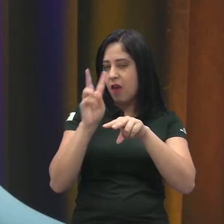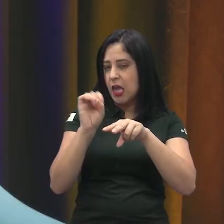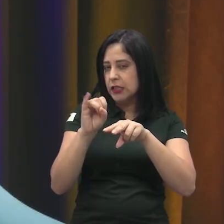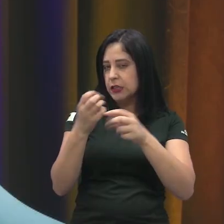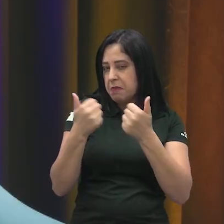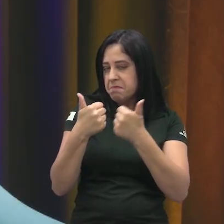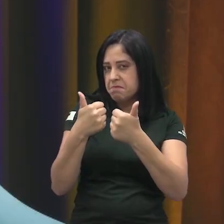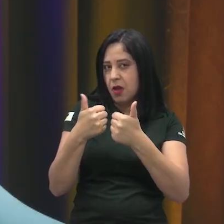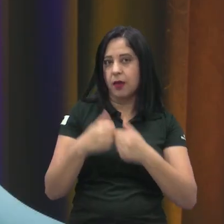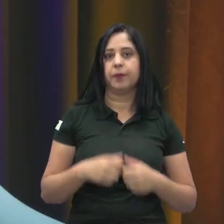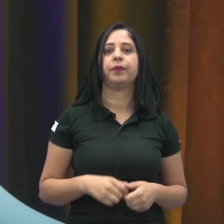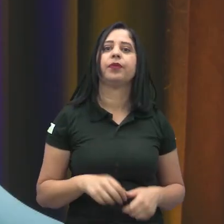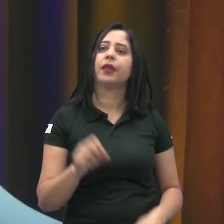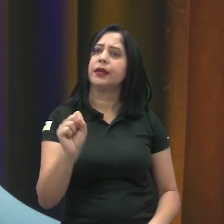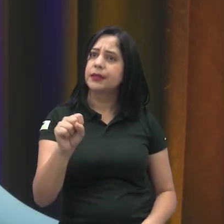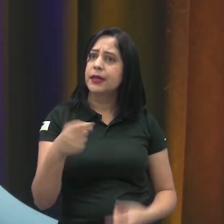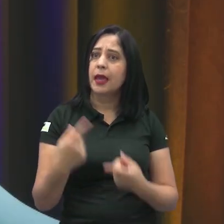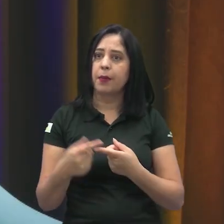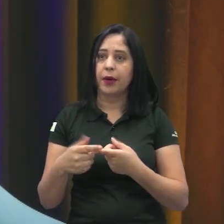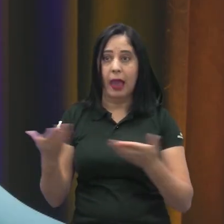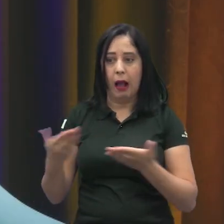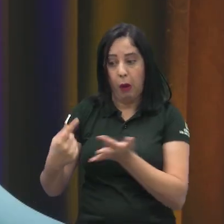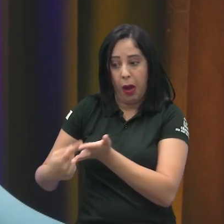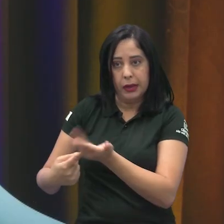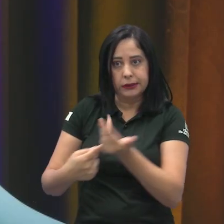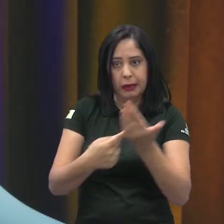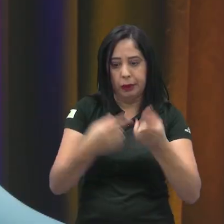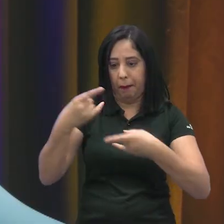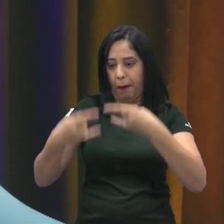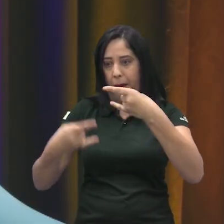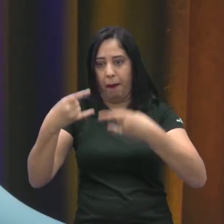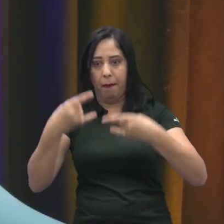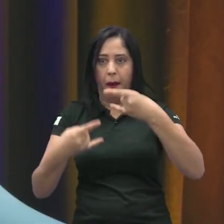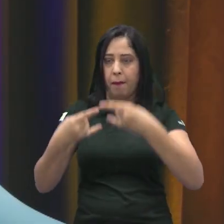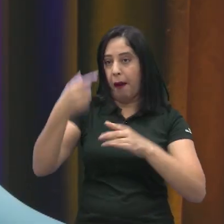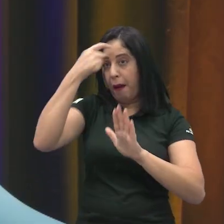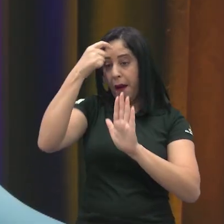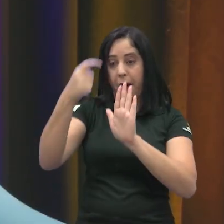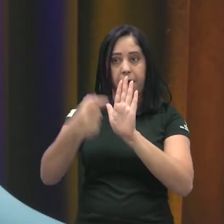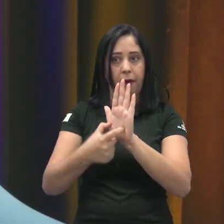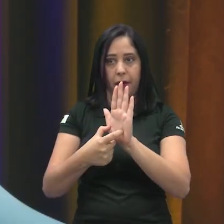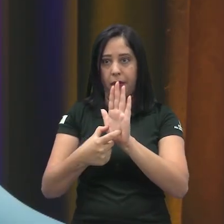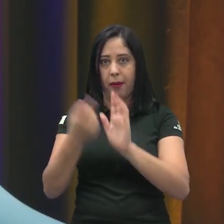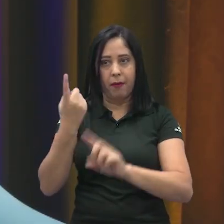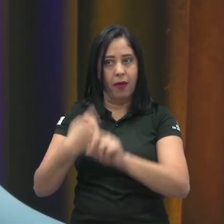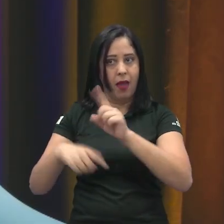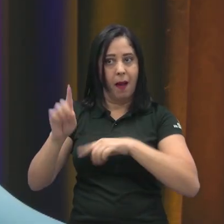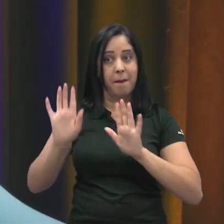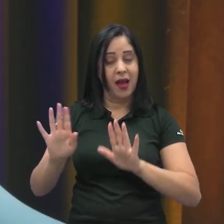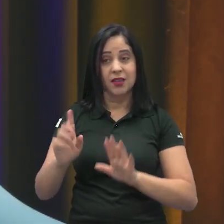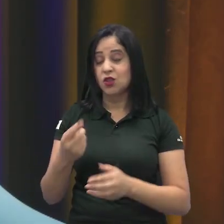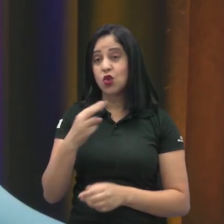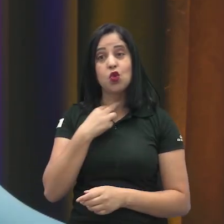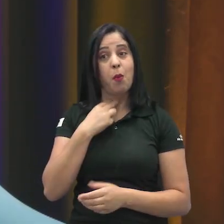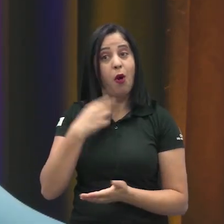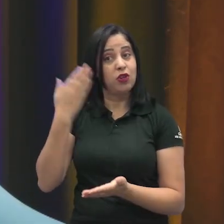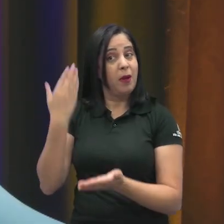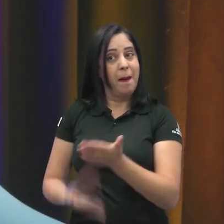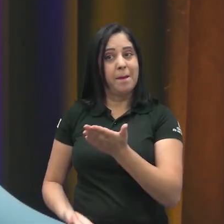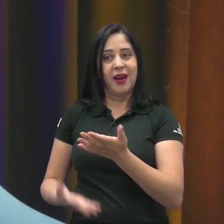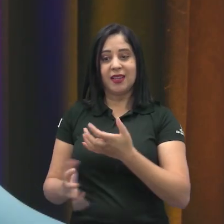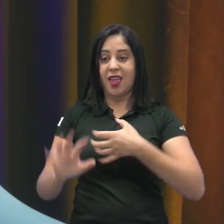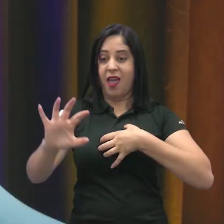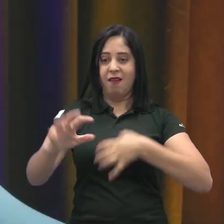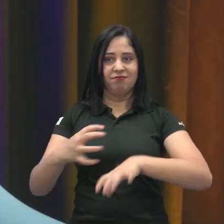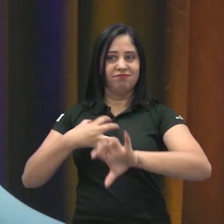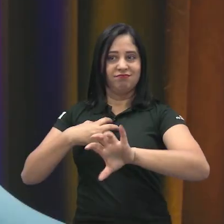coisas estarem cada vez mais robotizadas, né, usando a tecnologia, a gente não pode perder a nossa essência, né, e esse